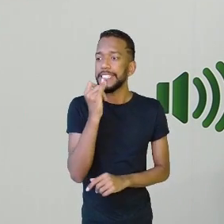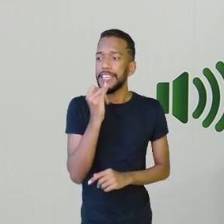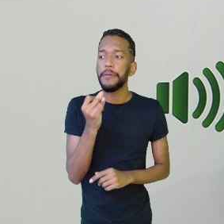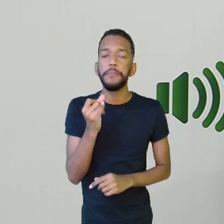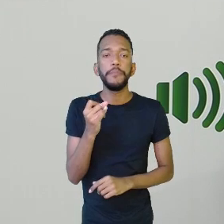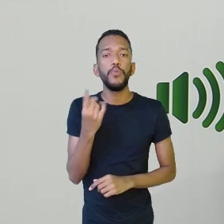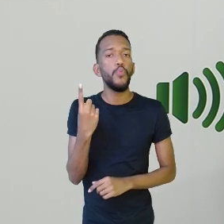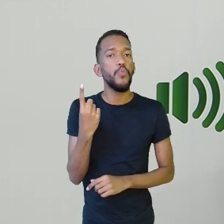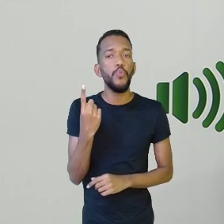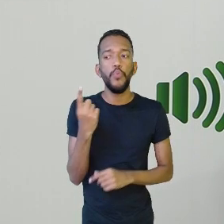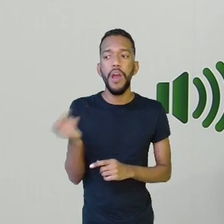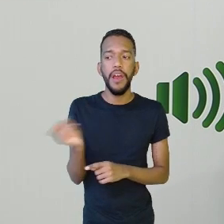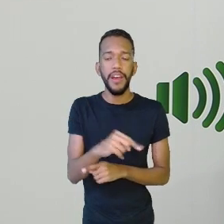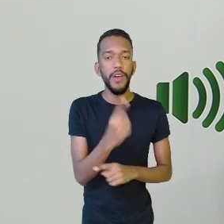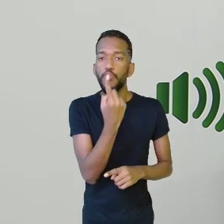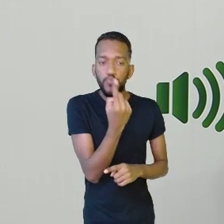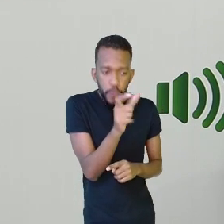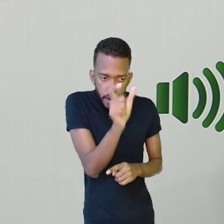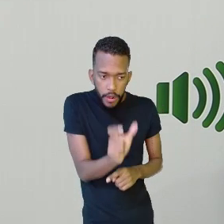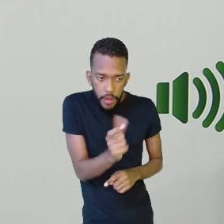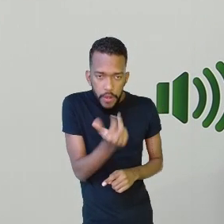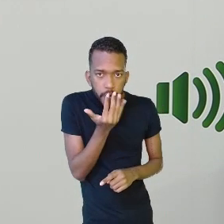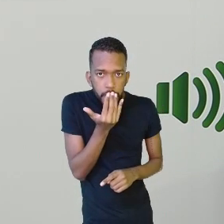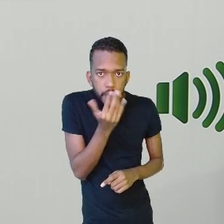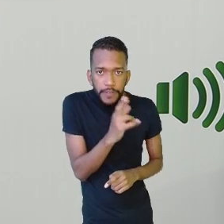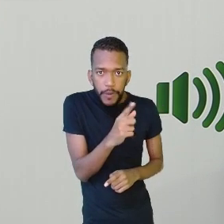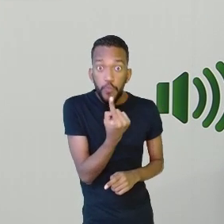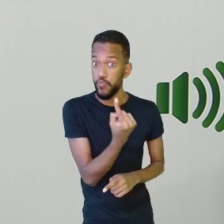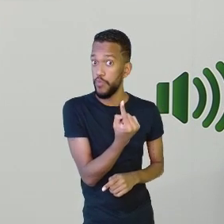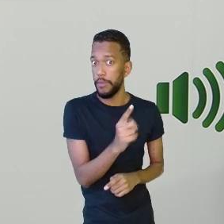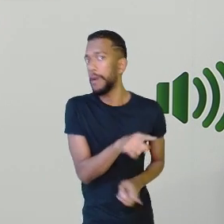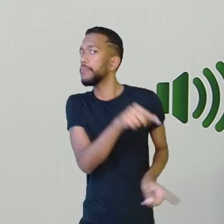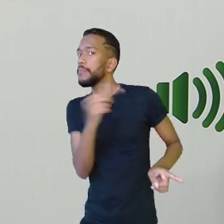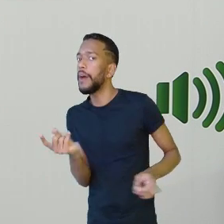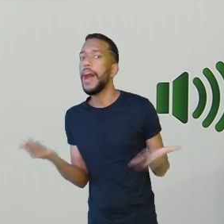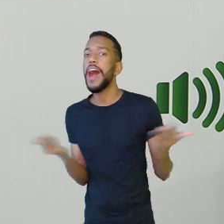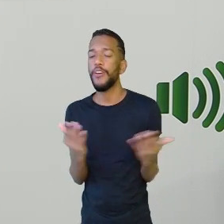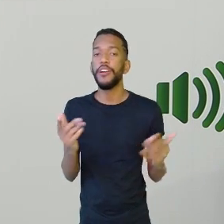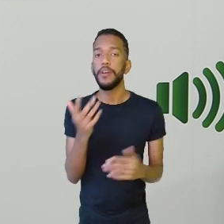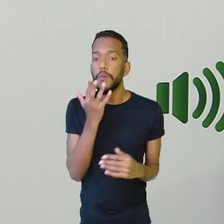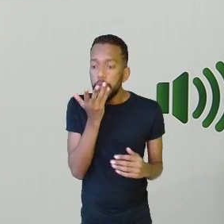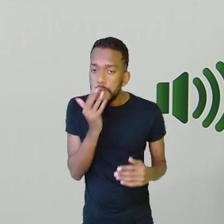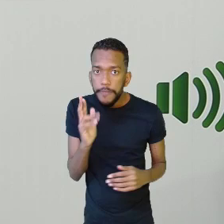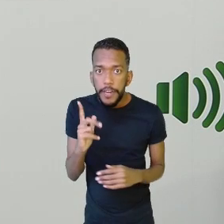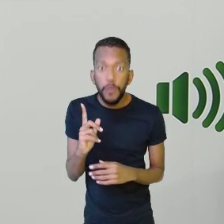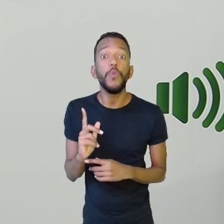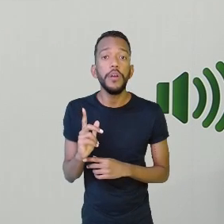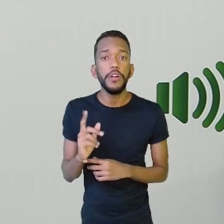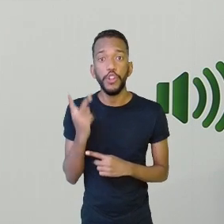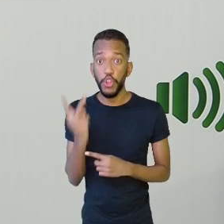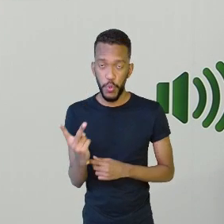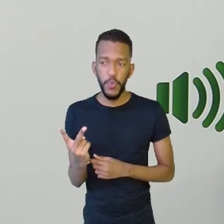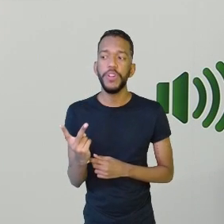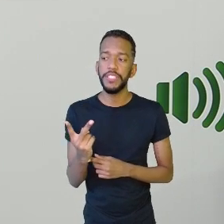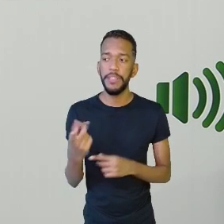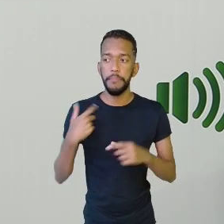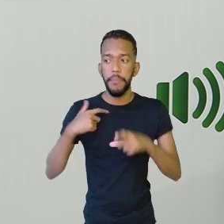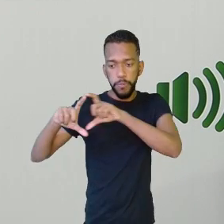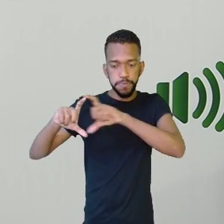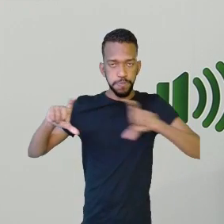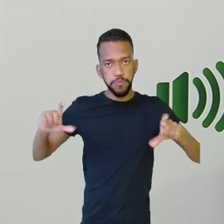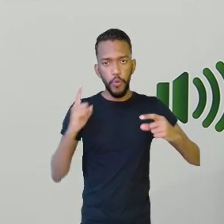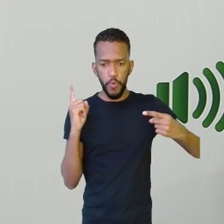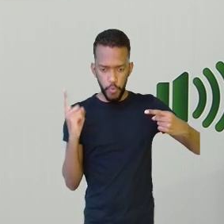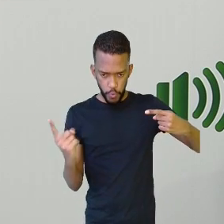uma parte. Observa bem, se eu peguei 2 partes aqui, o meu inteiro